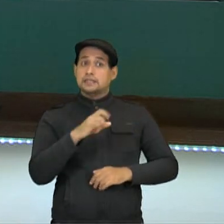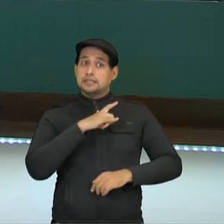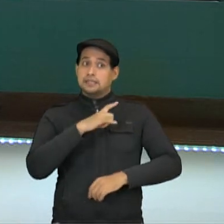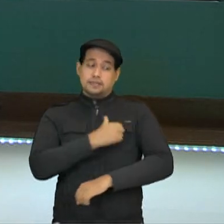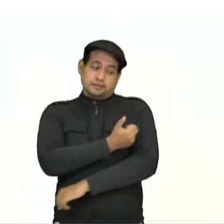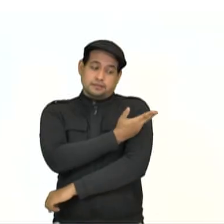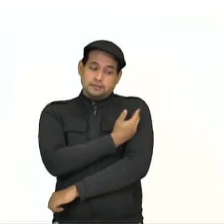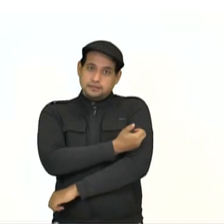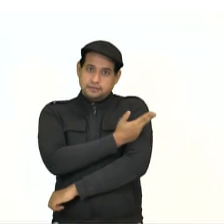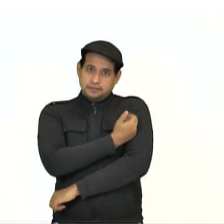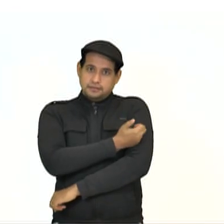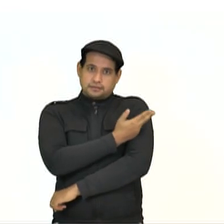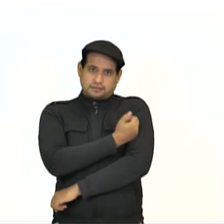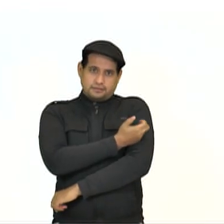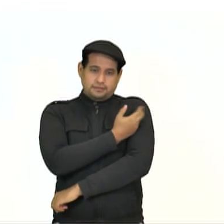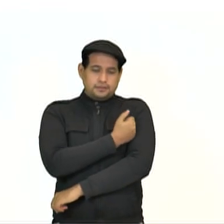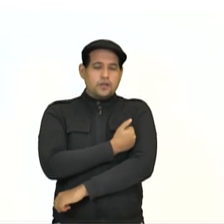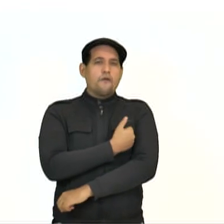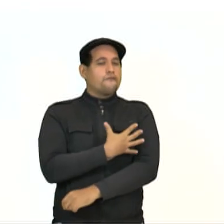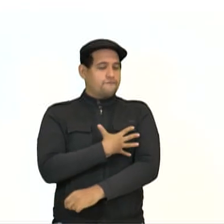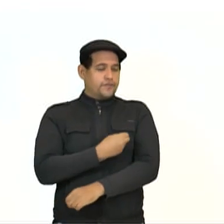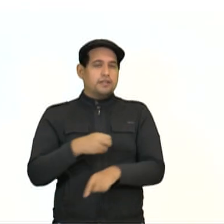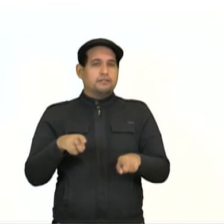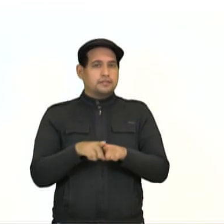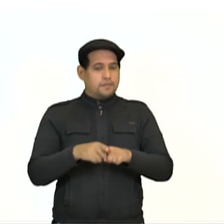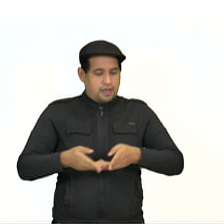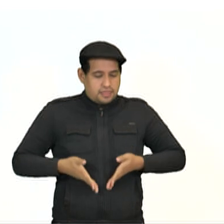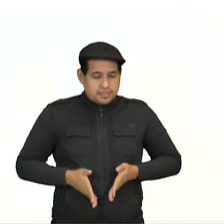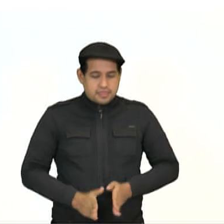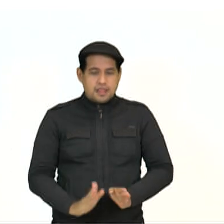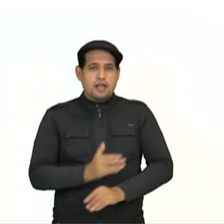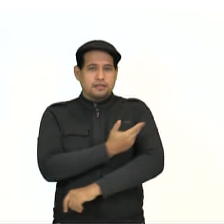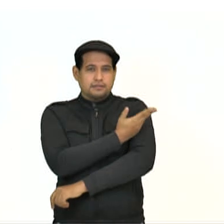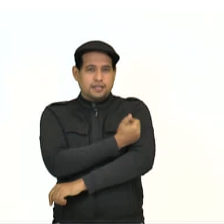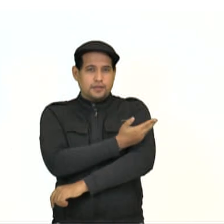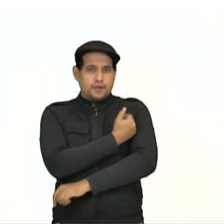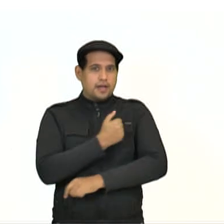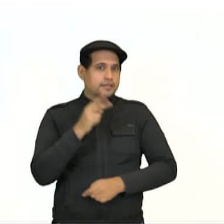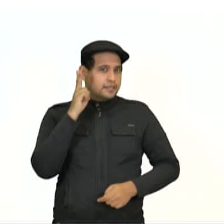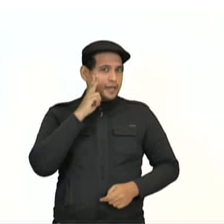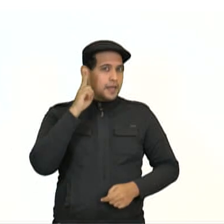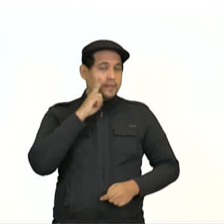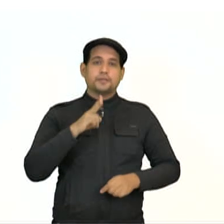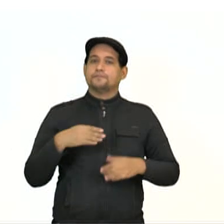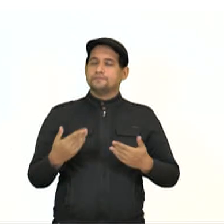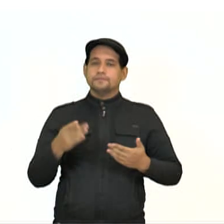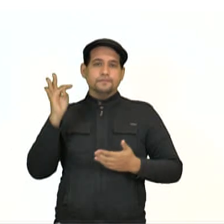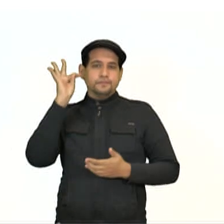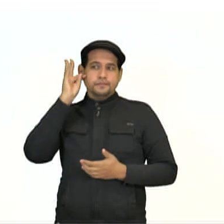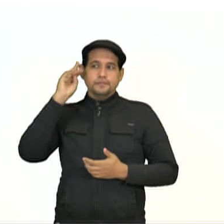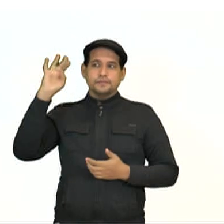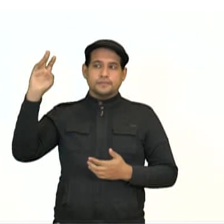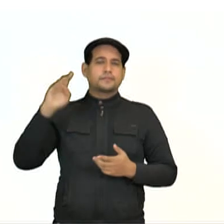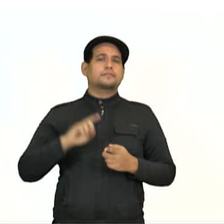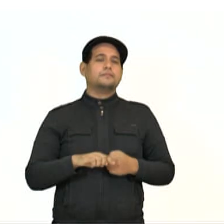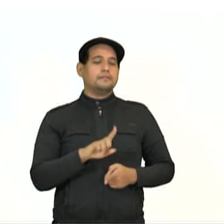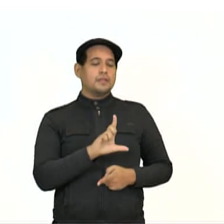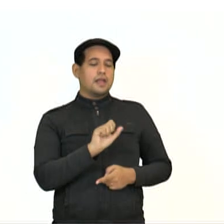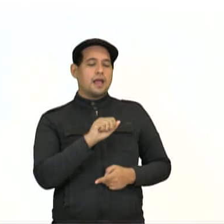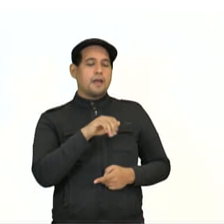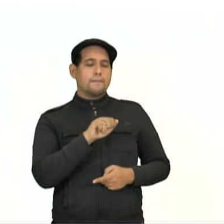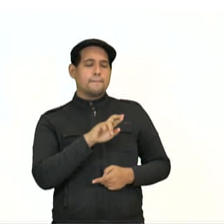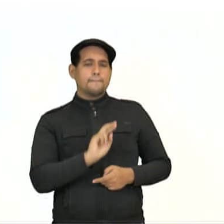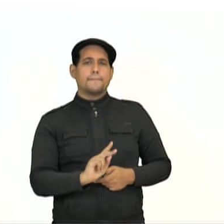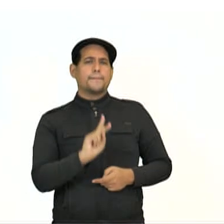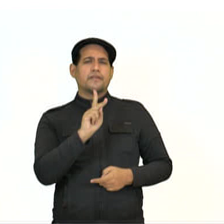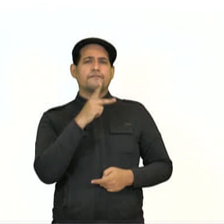os seus filhos também nascerão tatuados? Sim. Essa teoria, descrita por Lamarck, é chamada